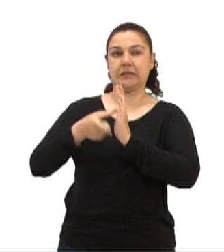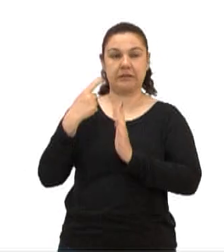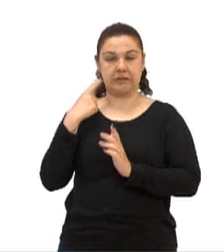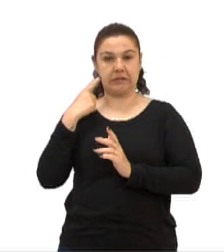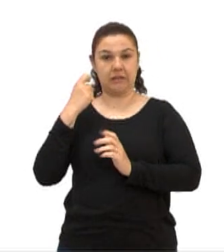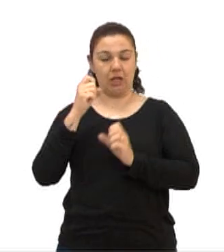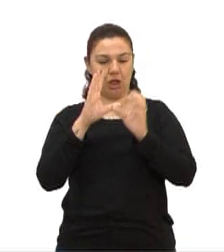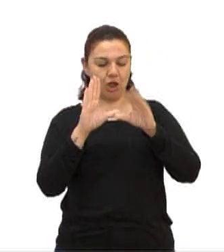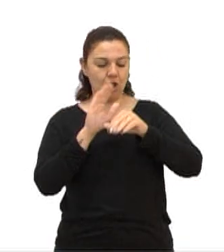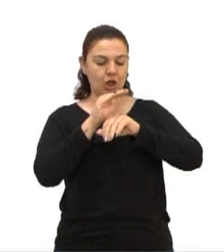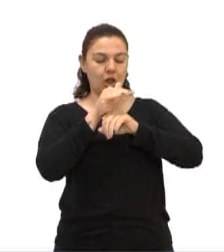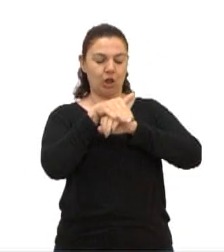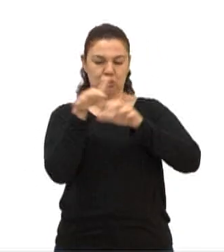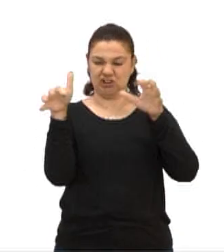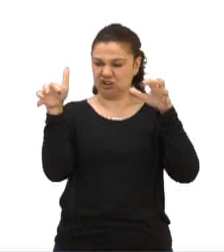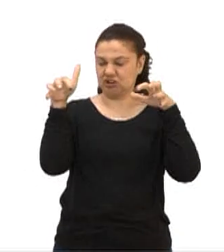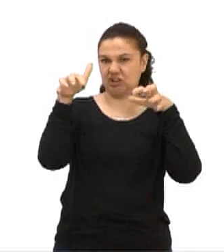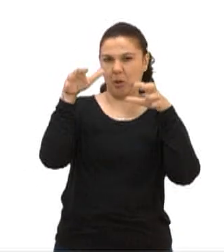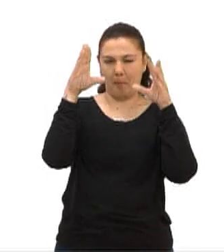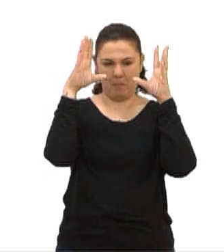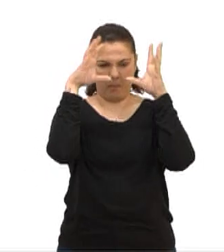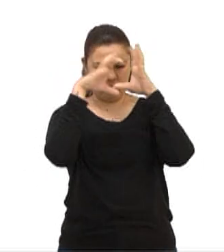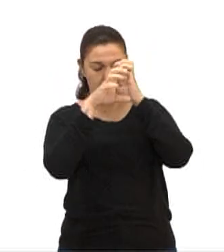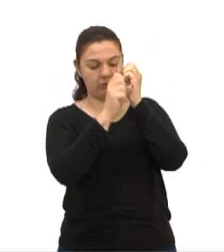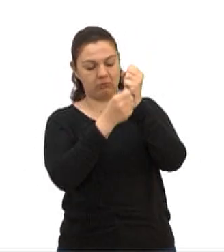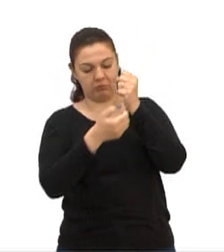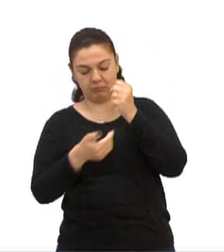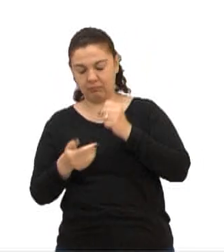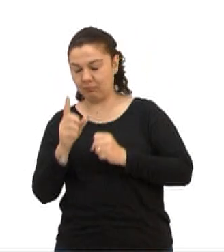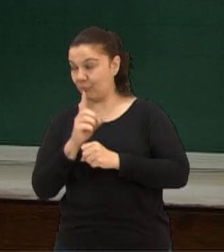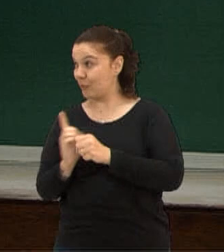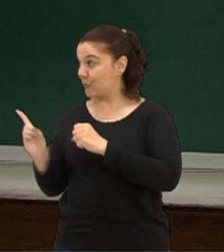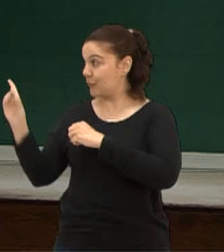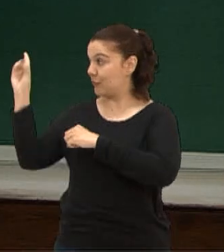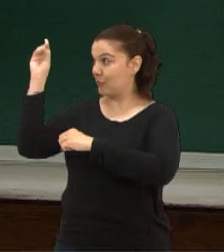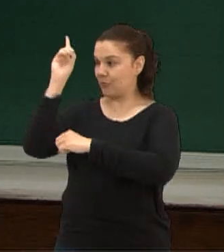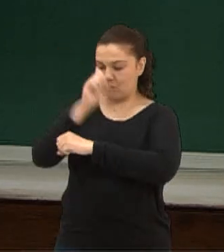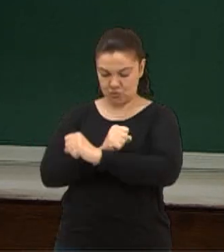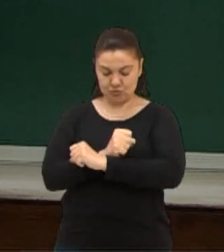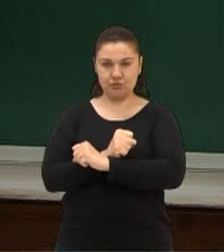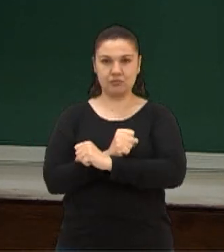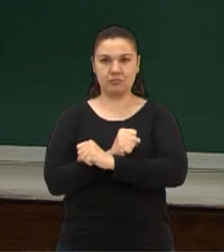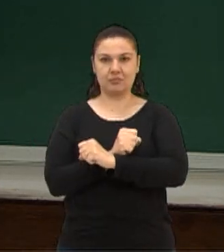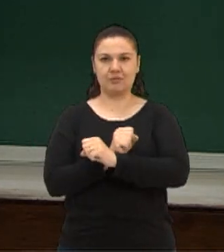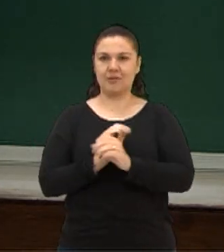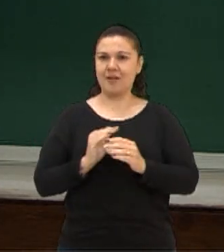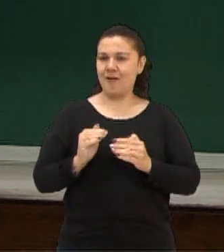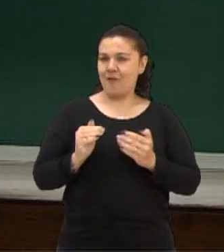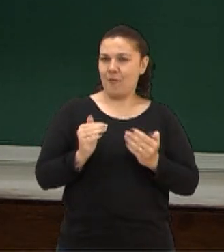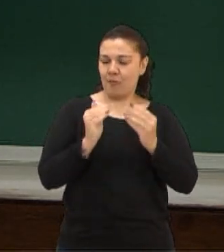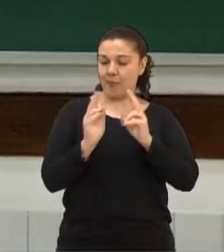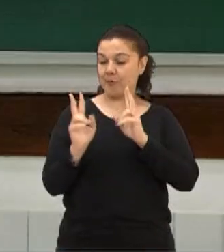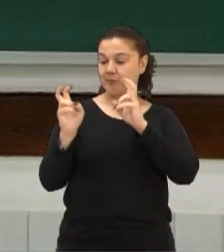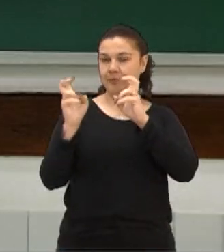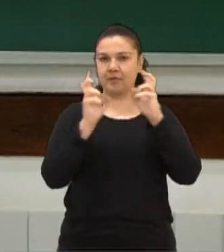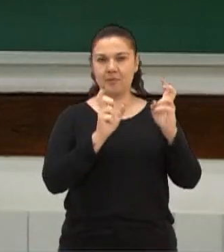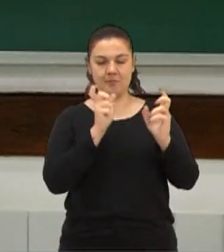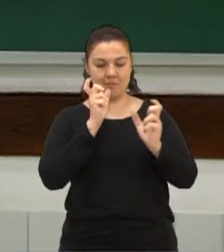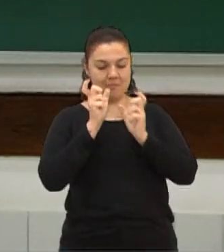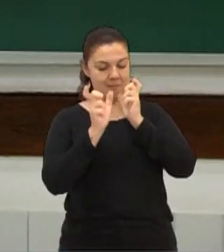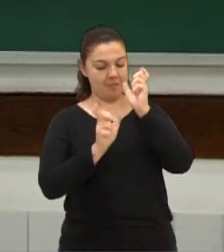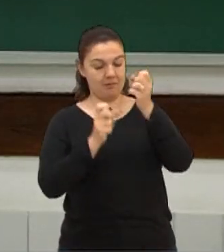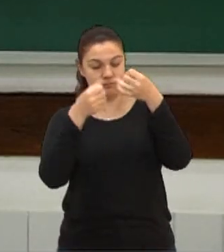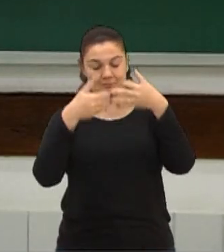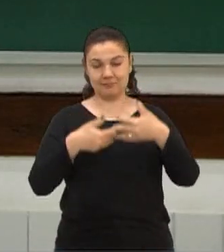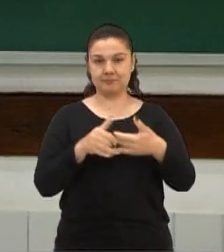em noite horrenda vejo escoar-se o dia. Qual será que é o tema, né? E qual palavra justifica